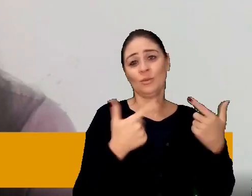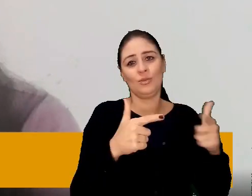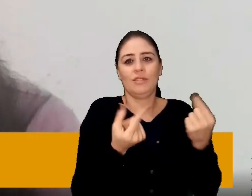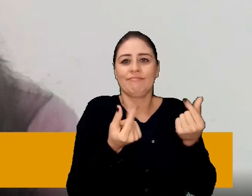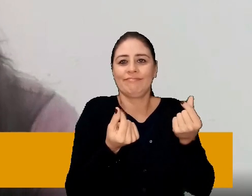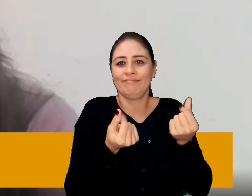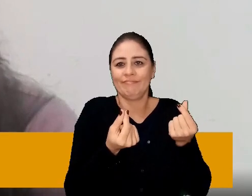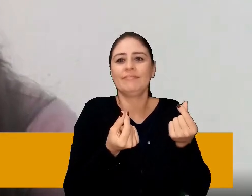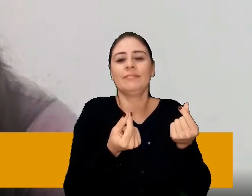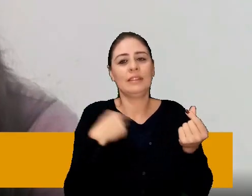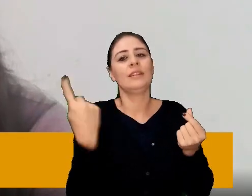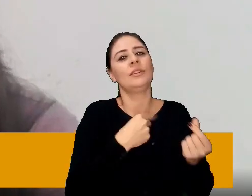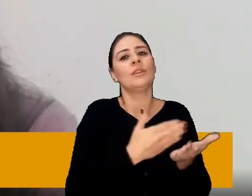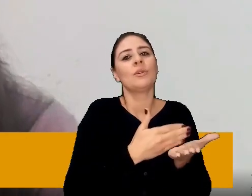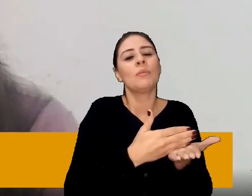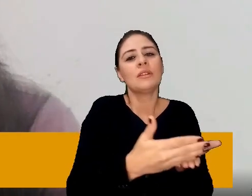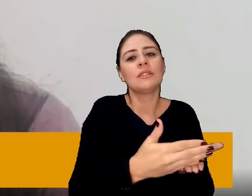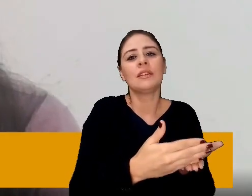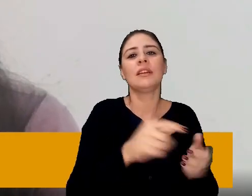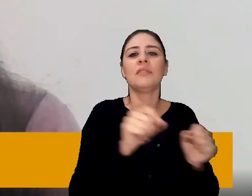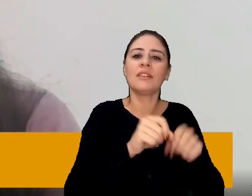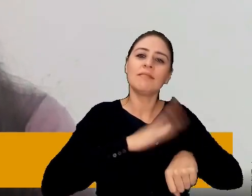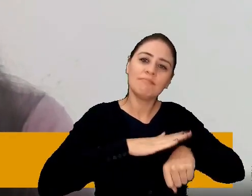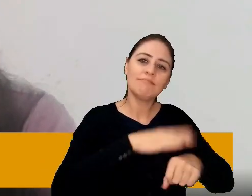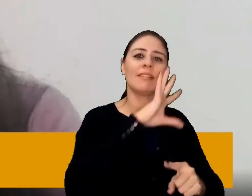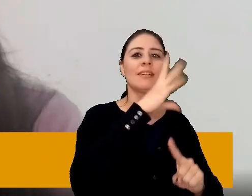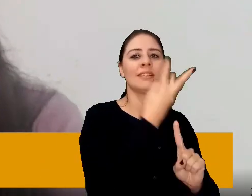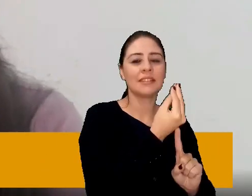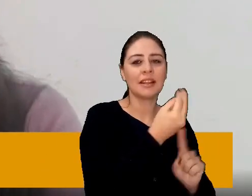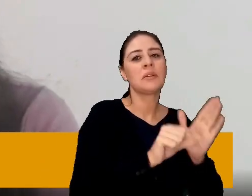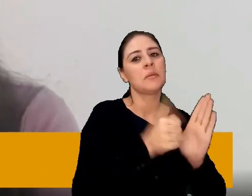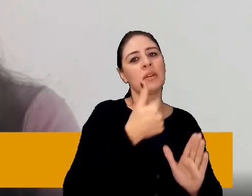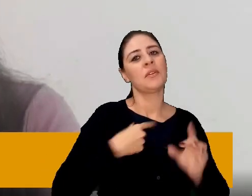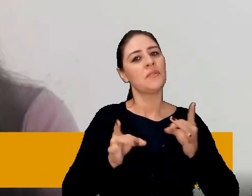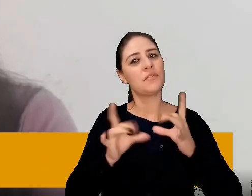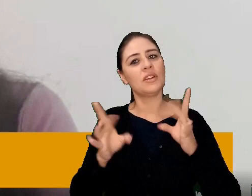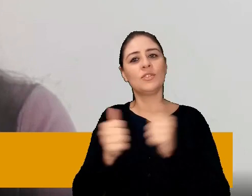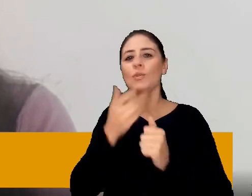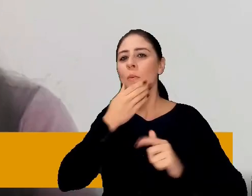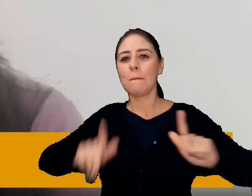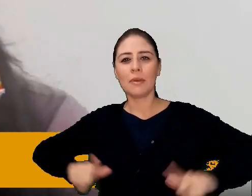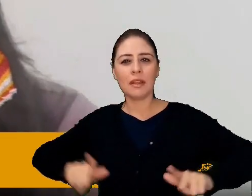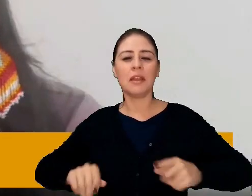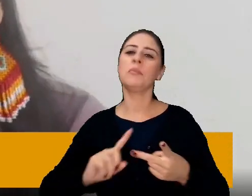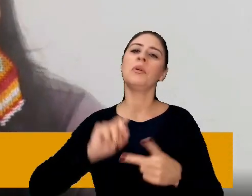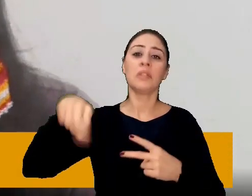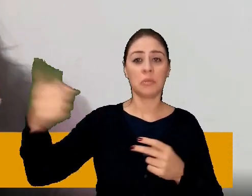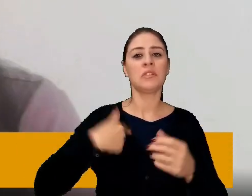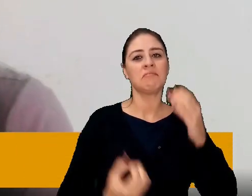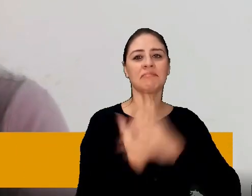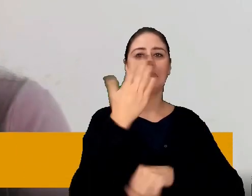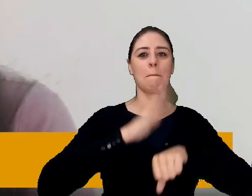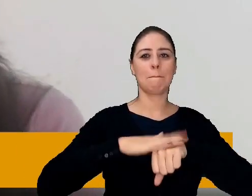renda naquele lugar, então eu comecei a fazer artesanato. Primeiro eu vendia com um primo meu, aí depois eu montei uma banca